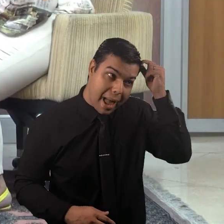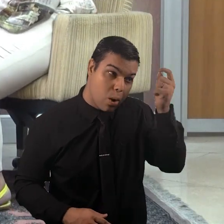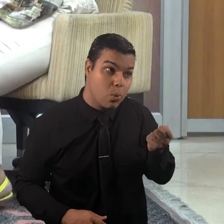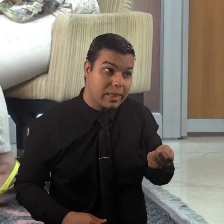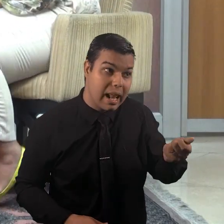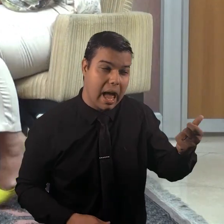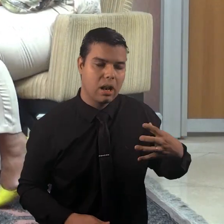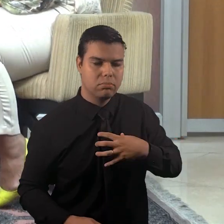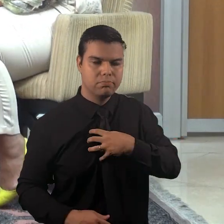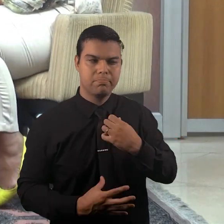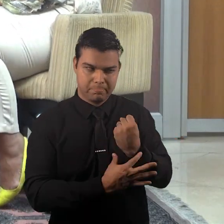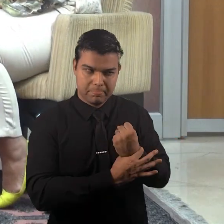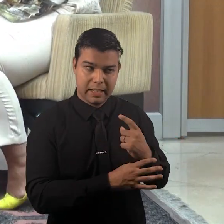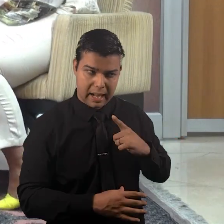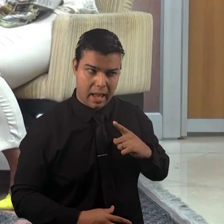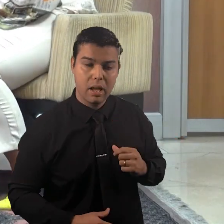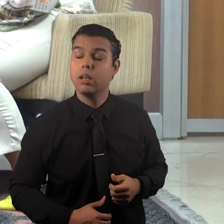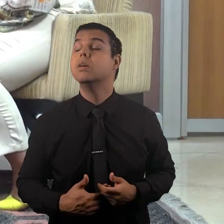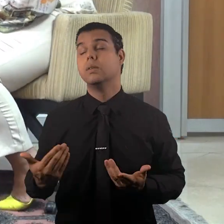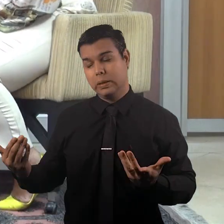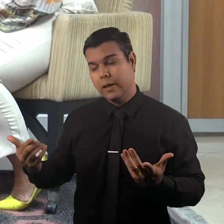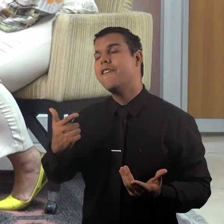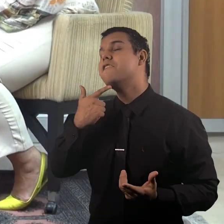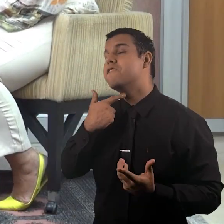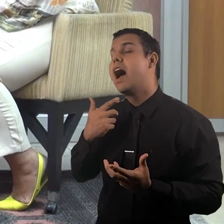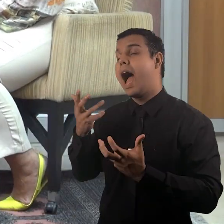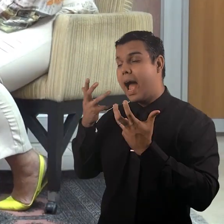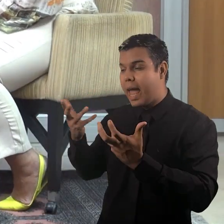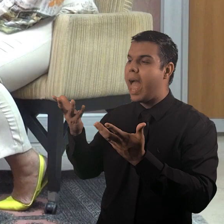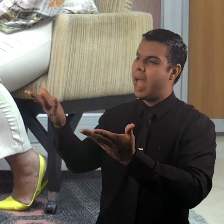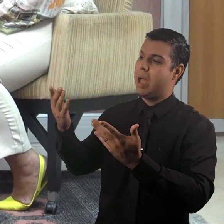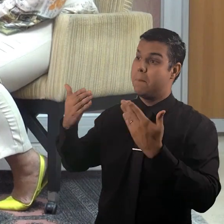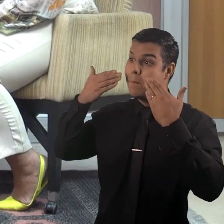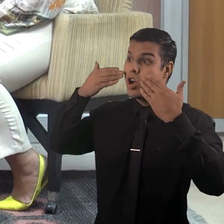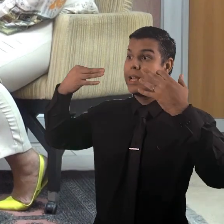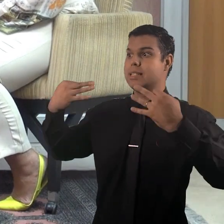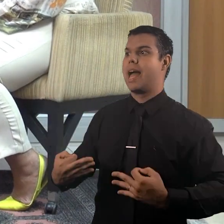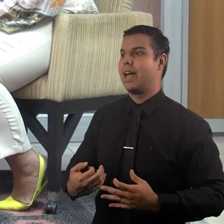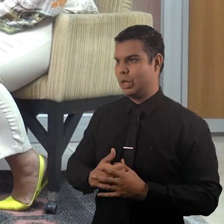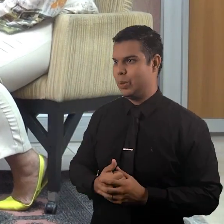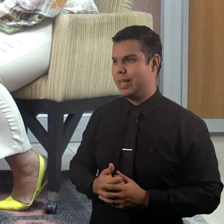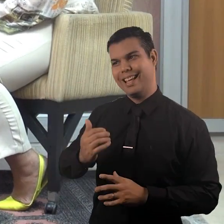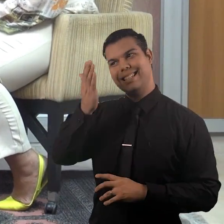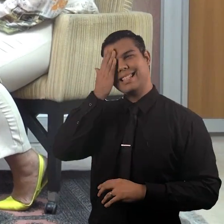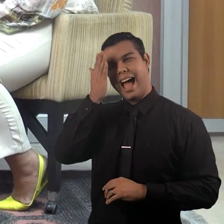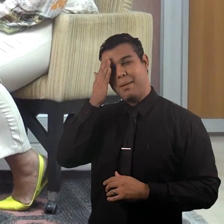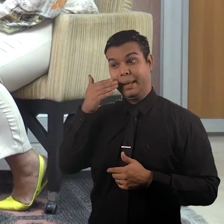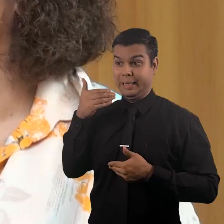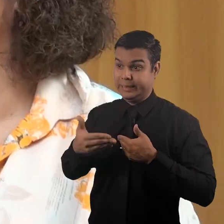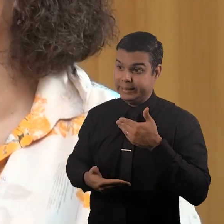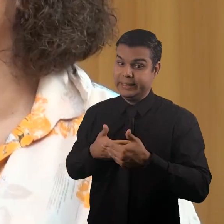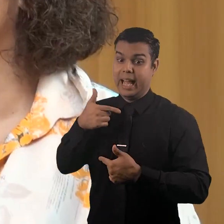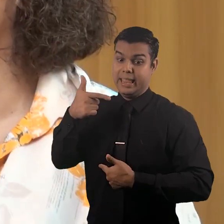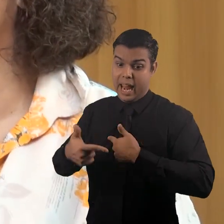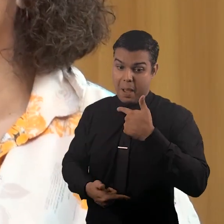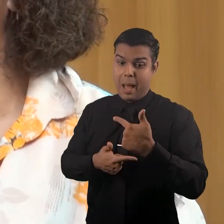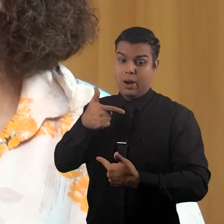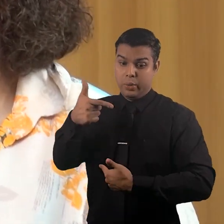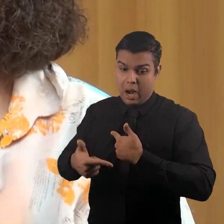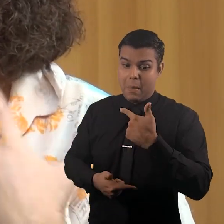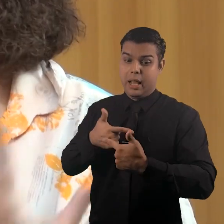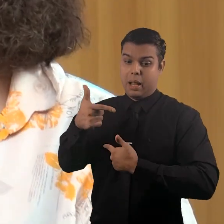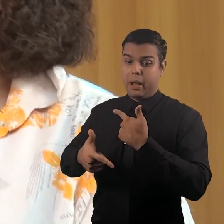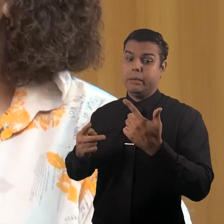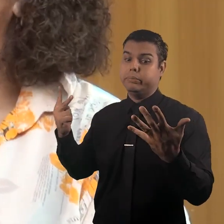dela vai chegar, a peruca que você precisa? Essa é a nossa intenção, a transparência. Depois de todo